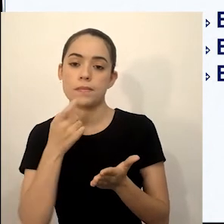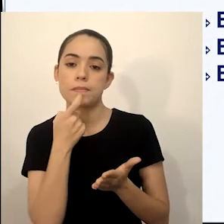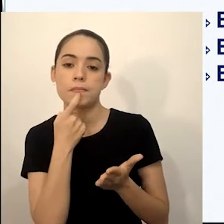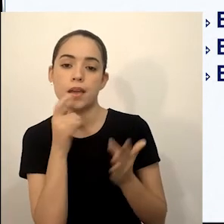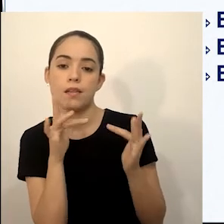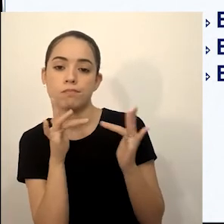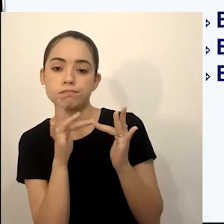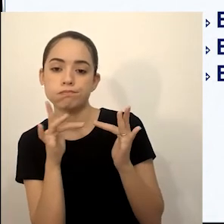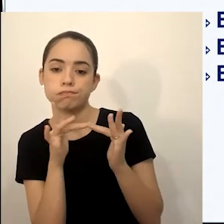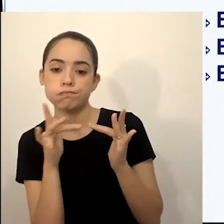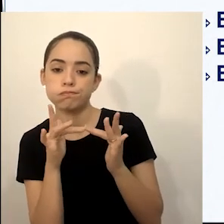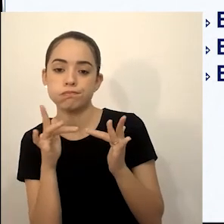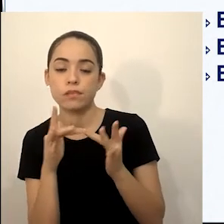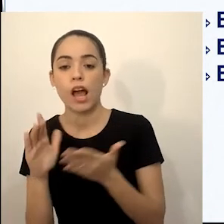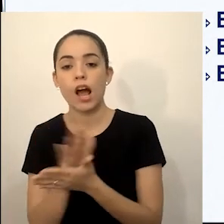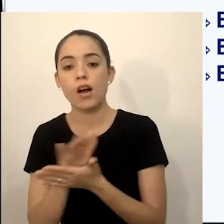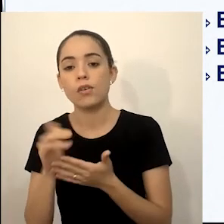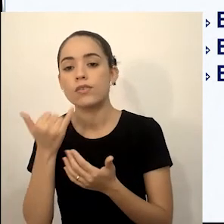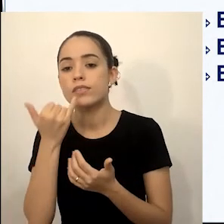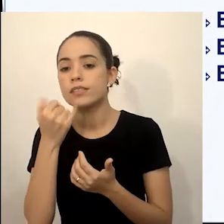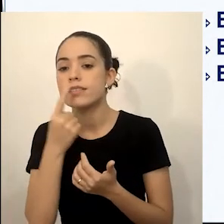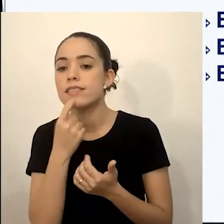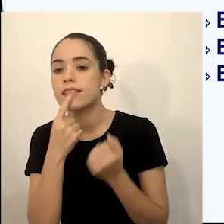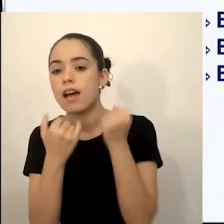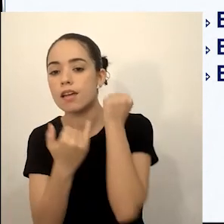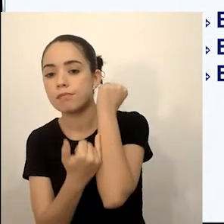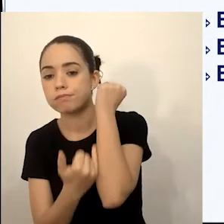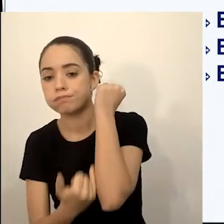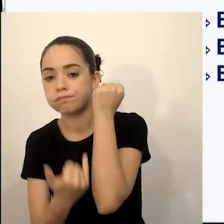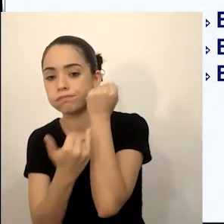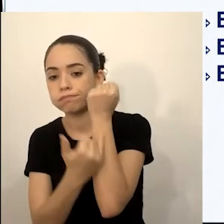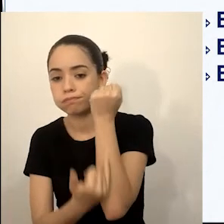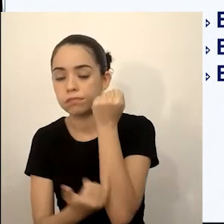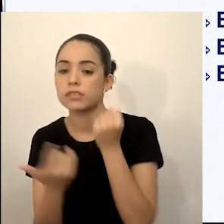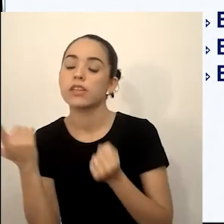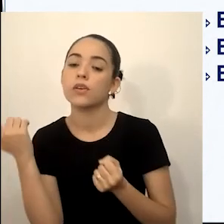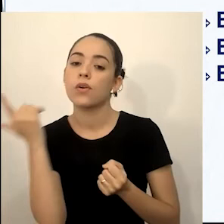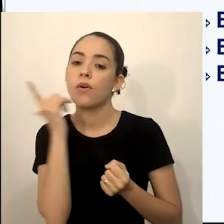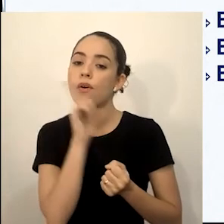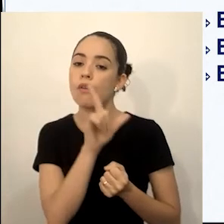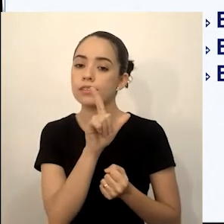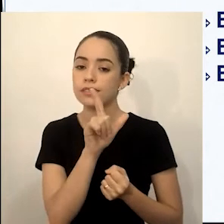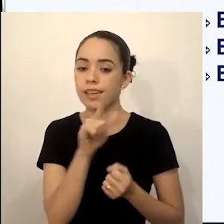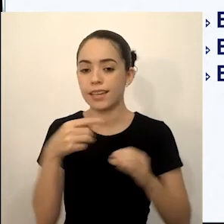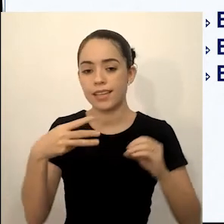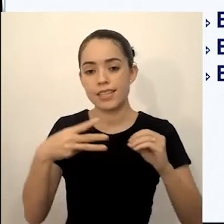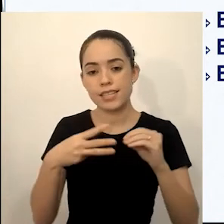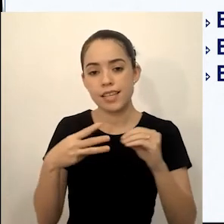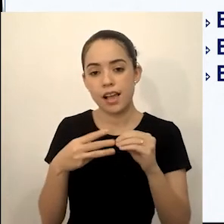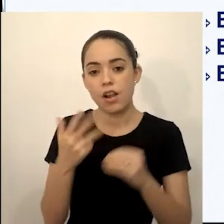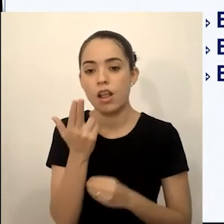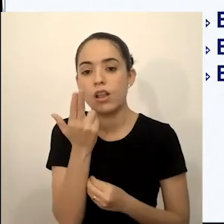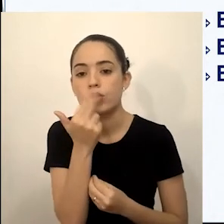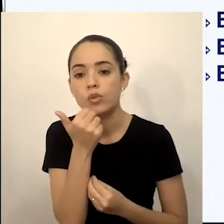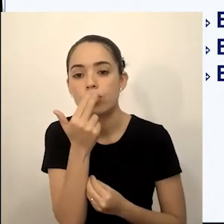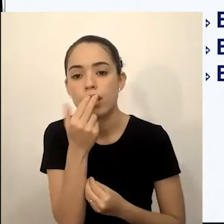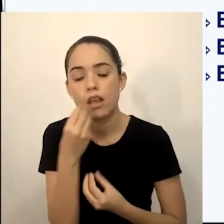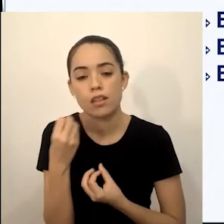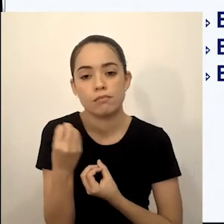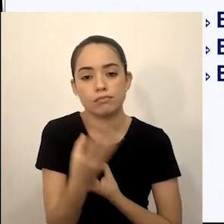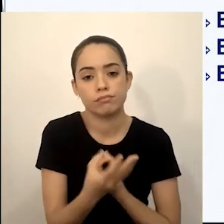por proximidade aos vasos sanguíneos, que permitirá a